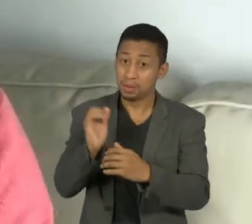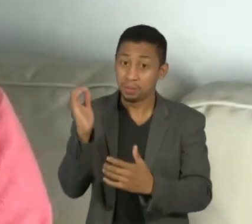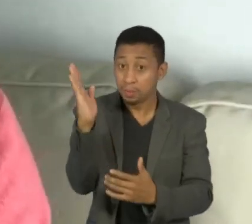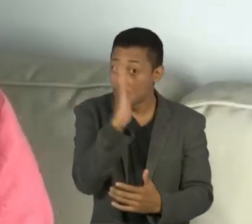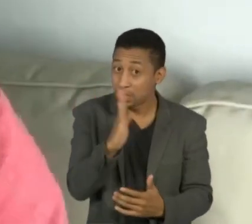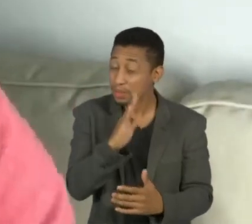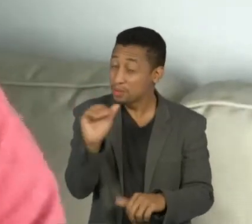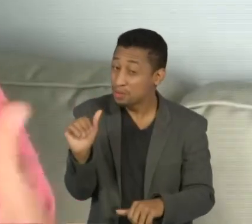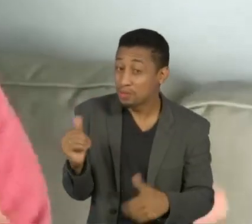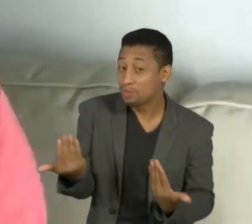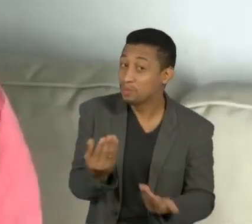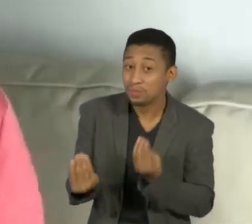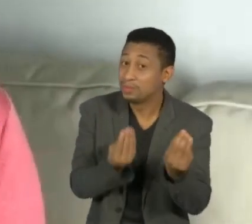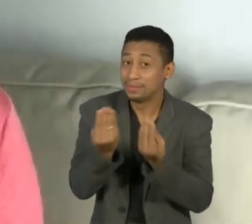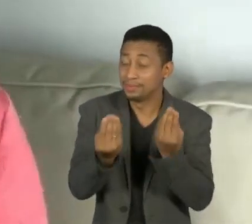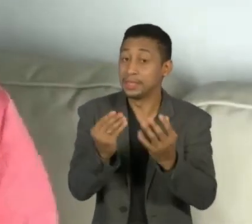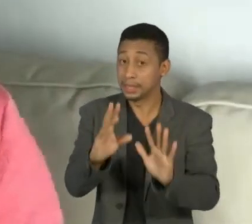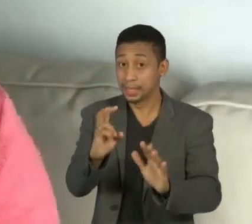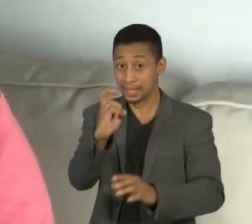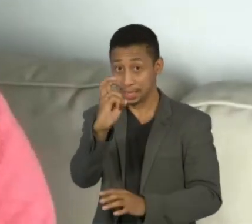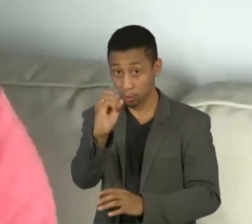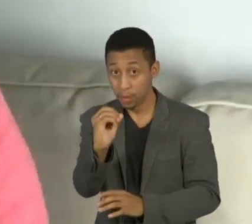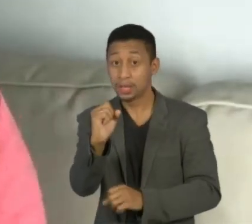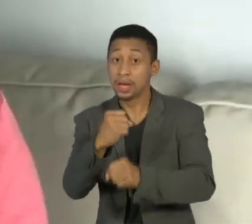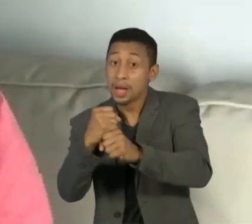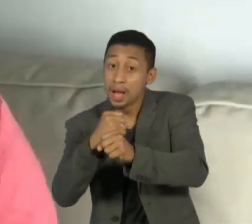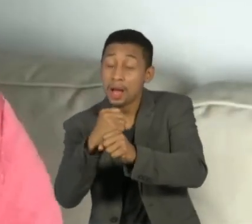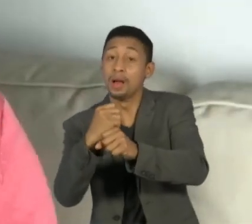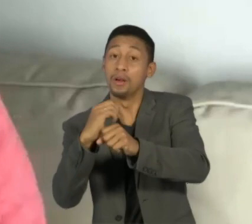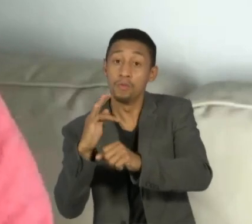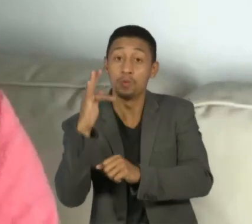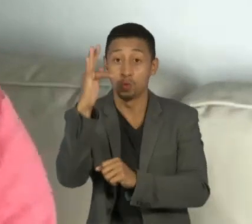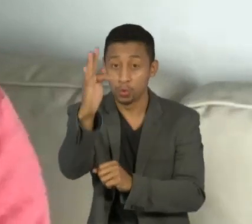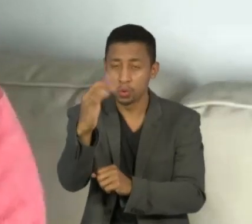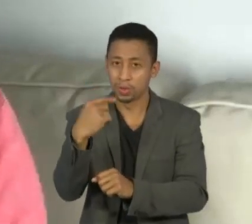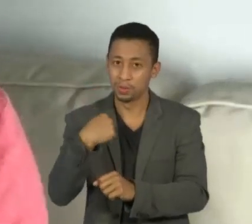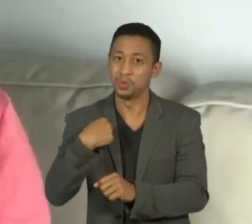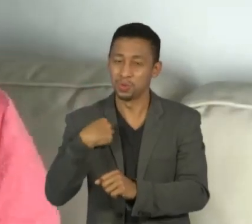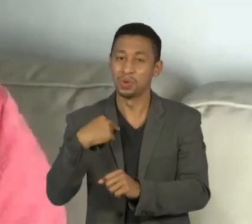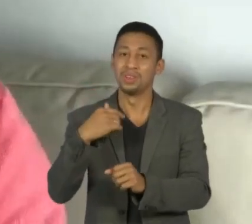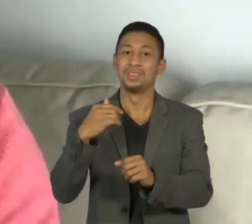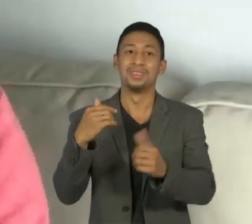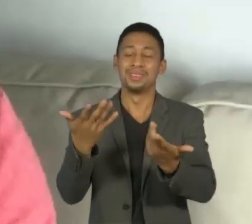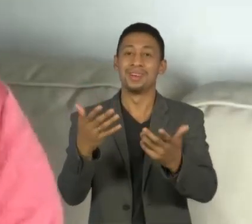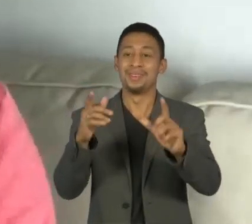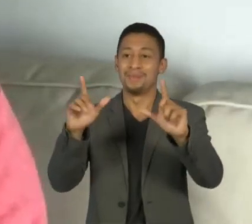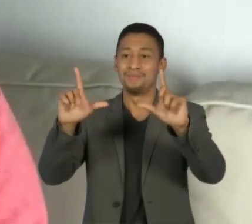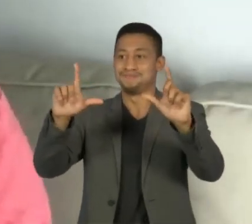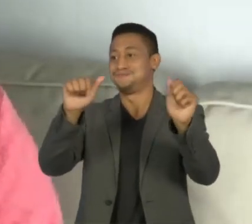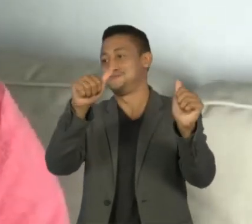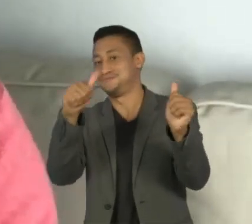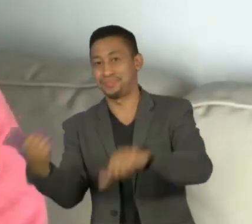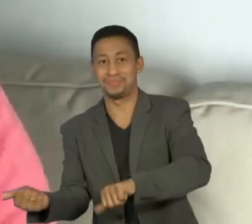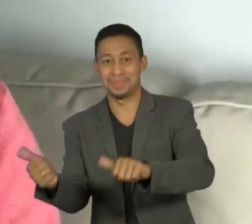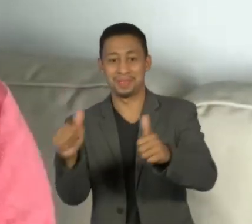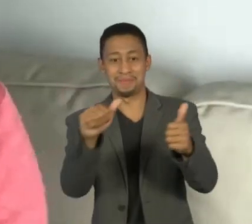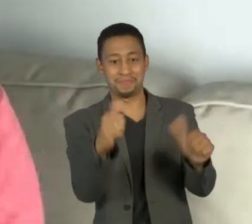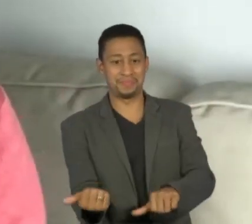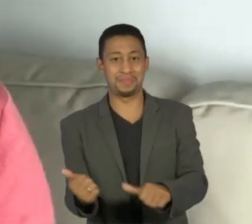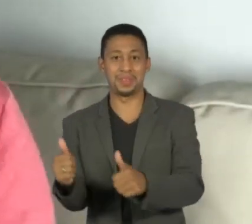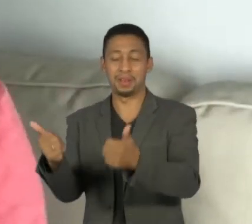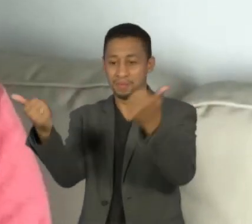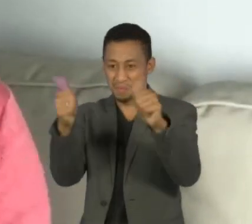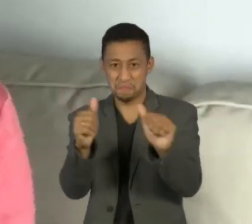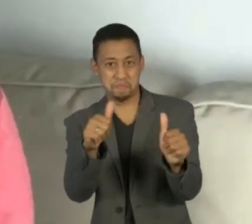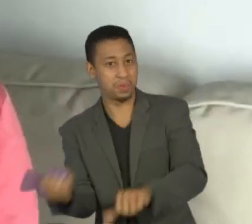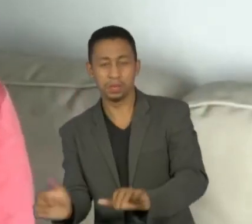mais equânime, que daqui a 50 anos nós não tenhamos que continuar derrubando placas, continuar dizendo que a memória desse